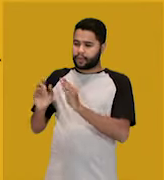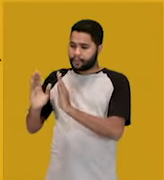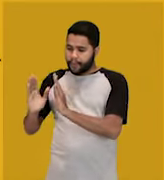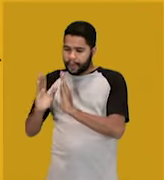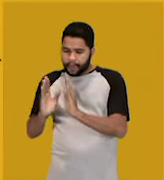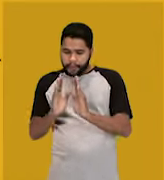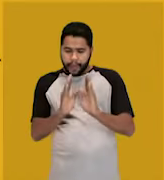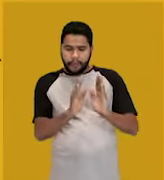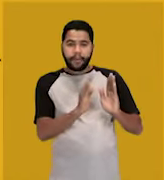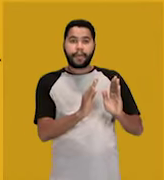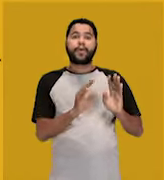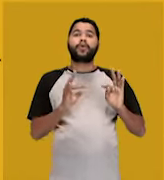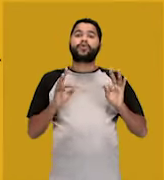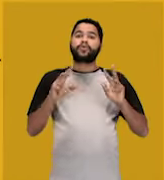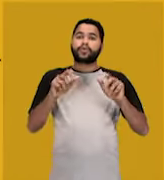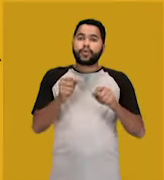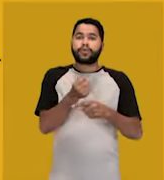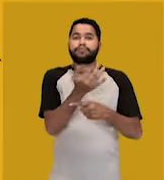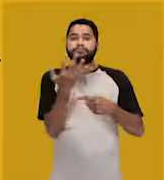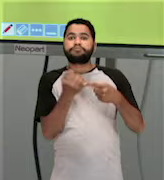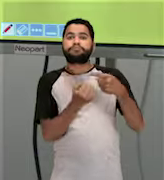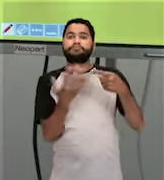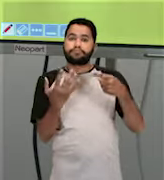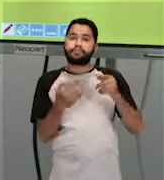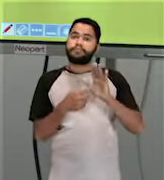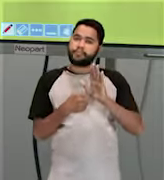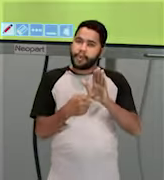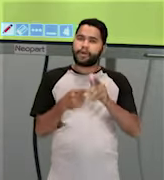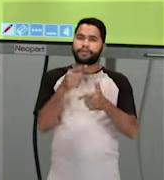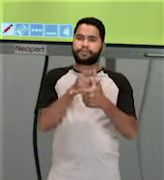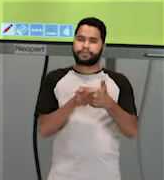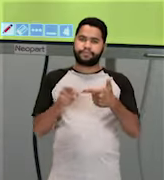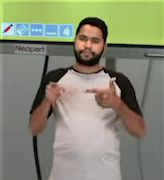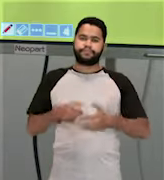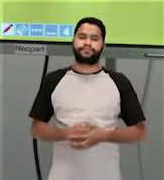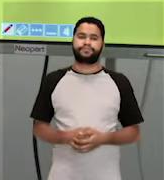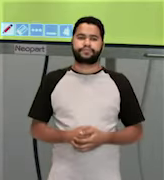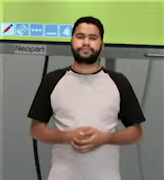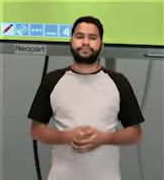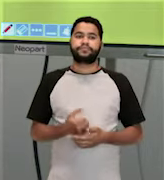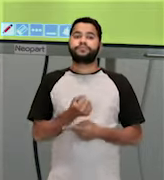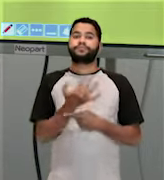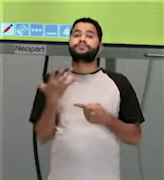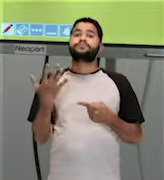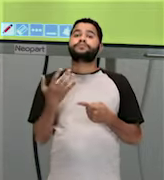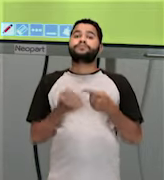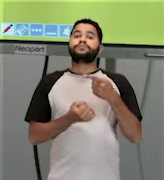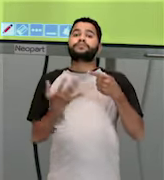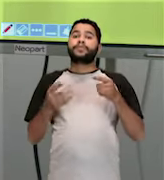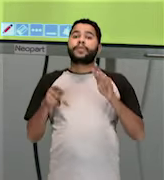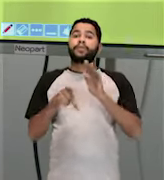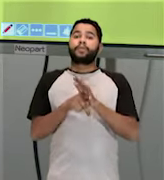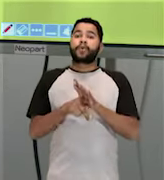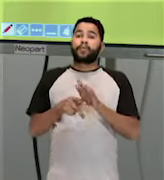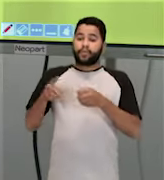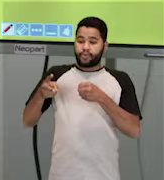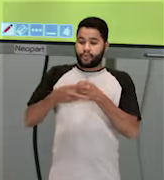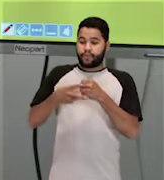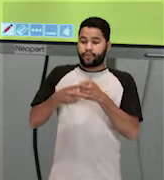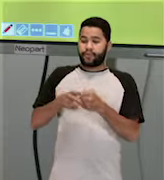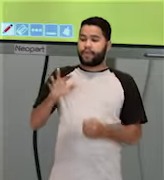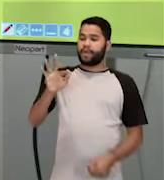toda fração representa uma divisão, tá? Fração vem do verbo fracionar, que é igual